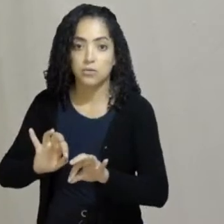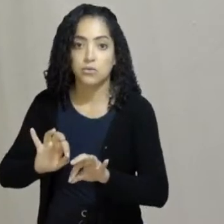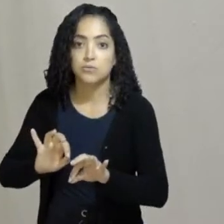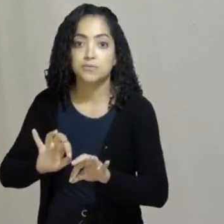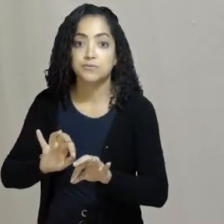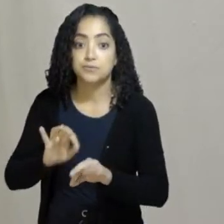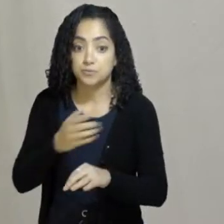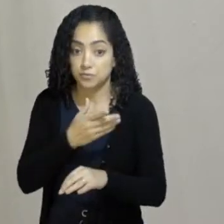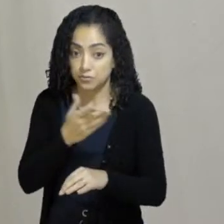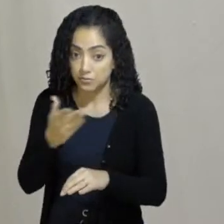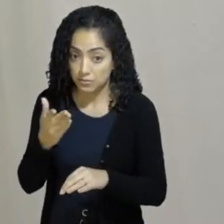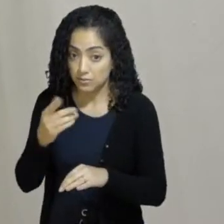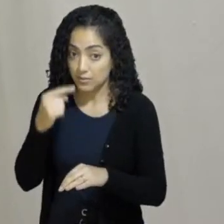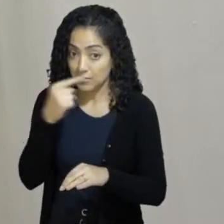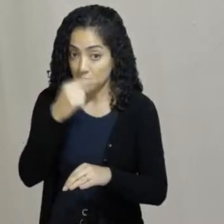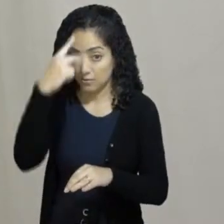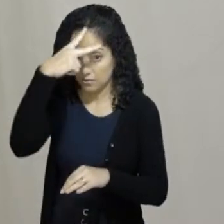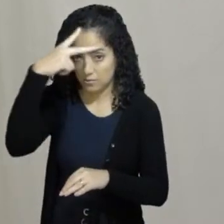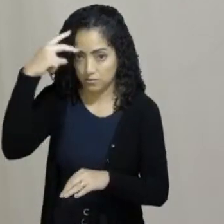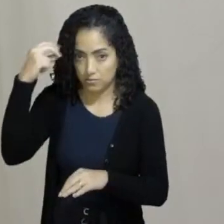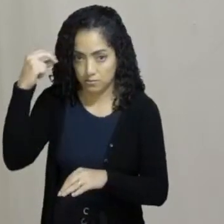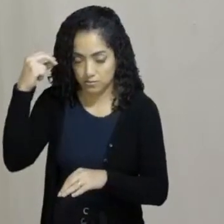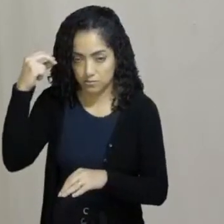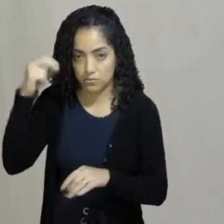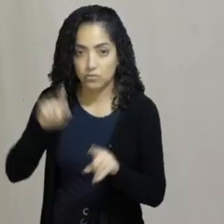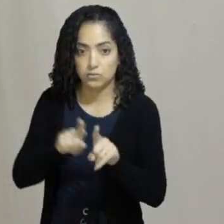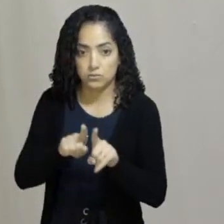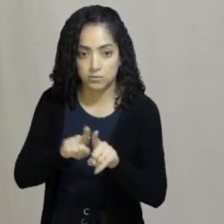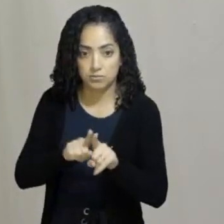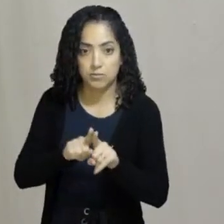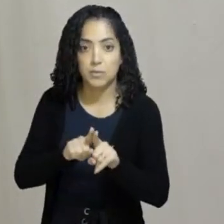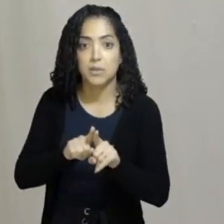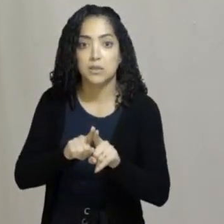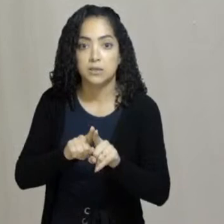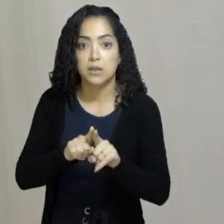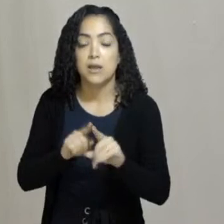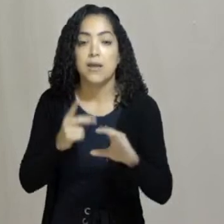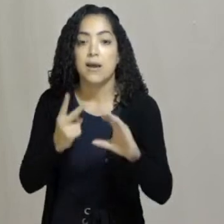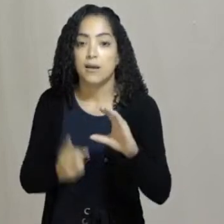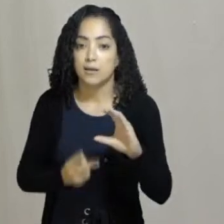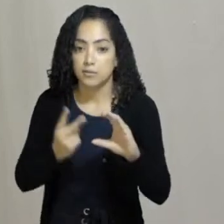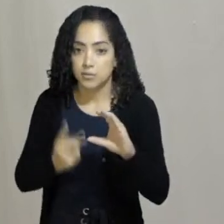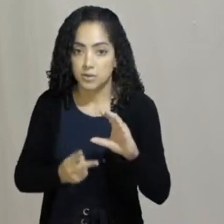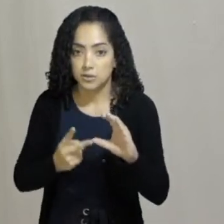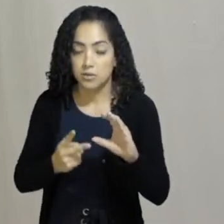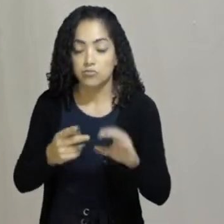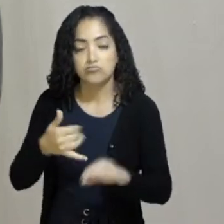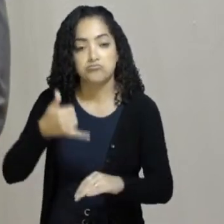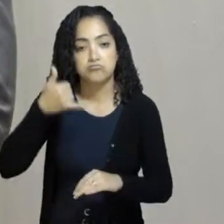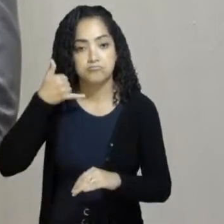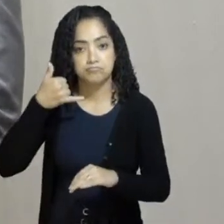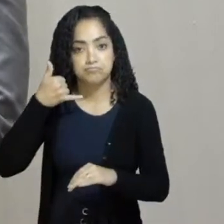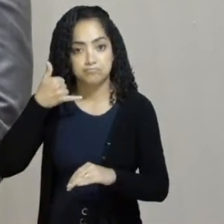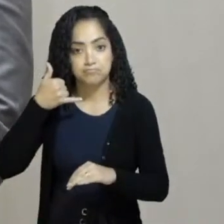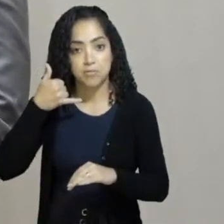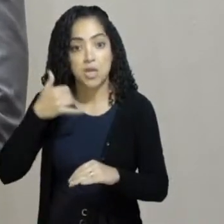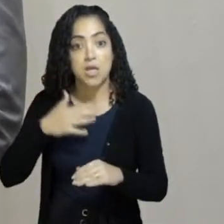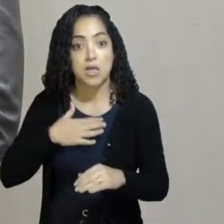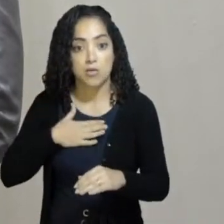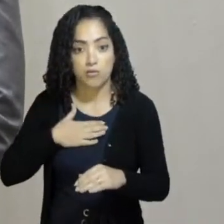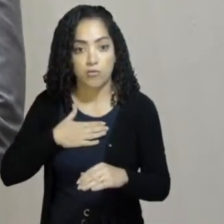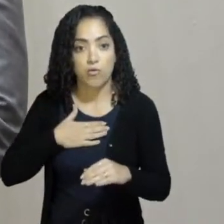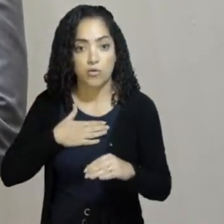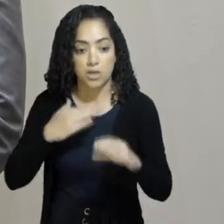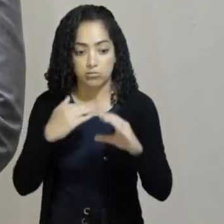vocês que a prefeitura e a Câmara de Vereadores que entraram em contato com meu gabinete eu vou disponibilizá-los